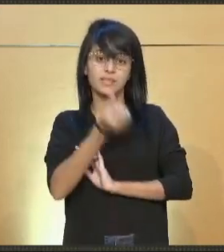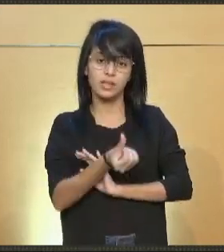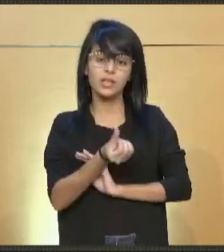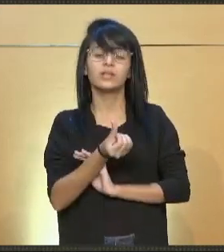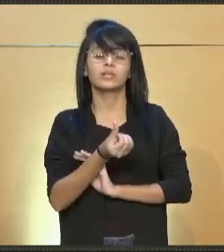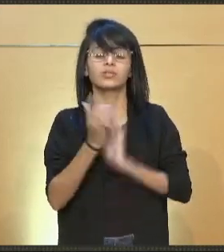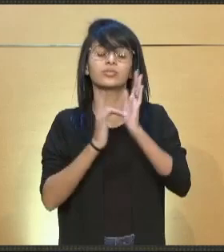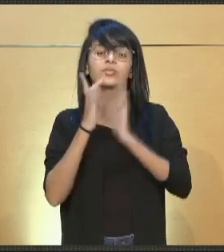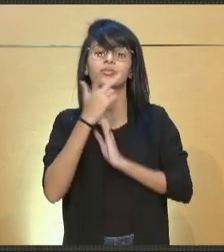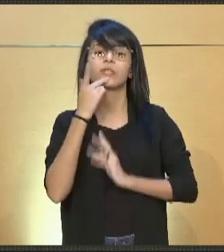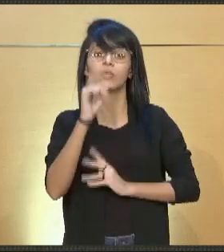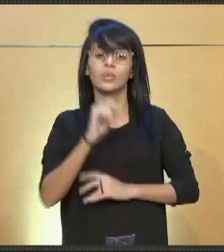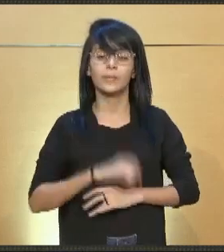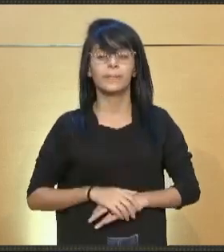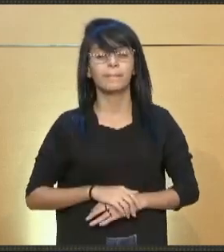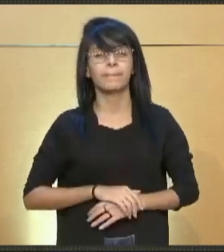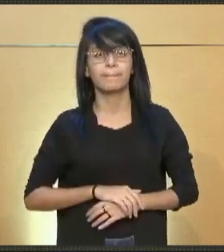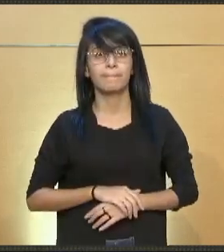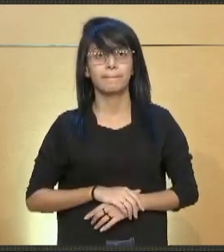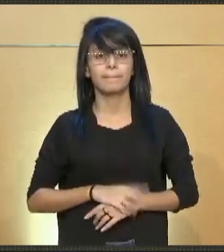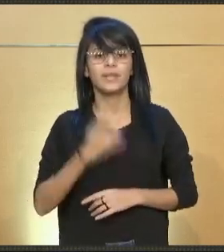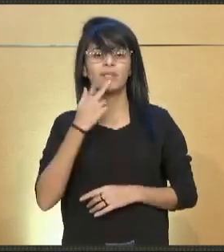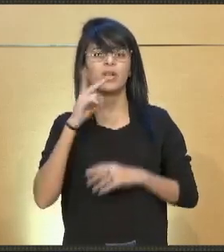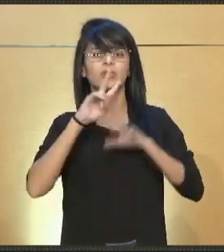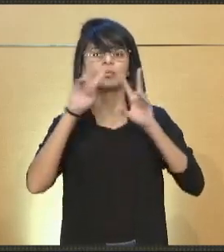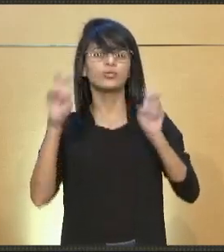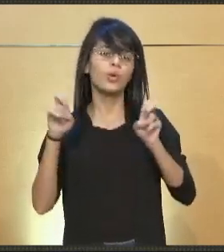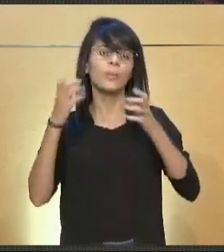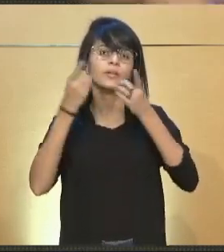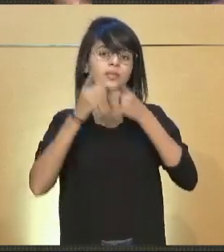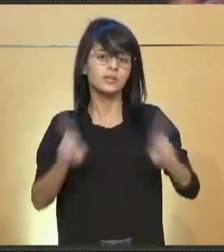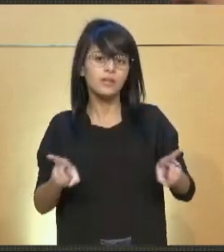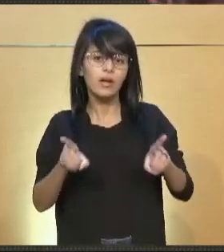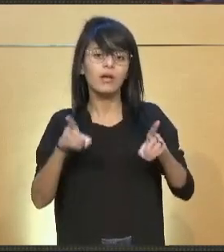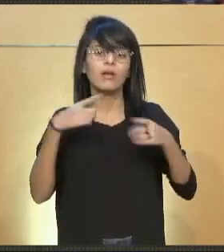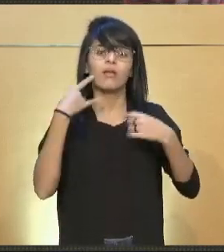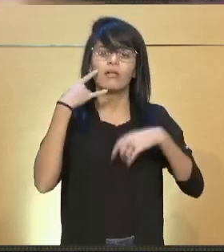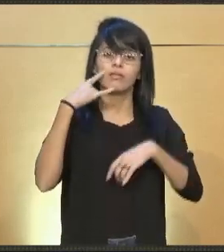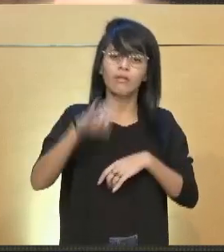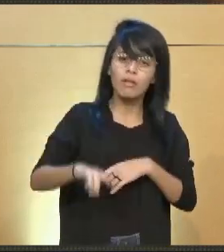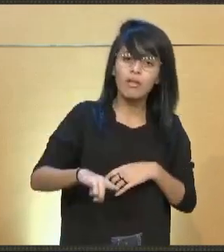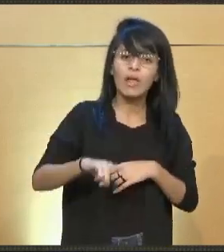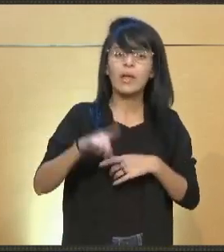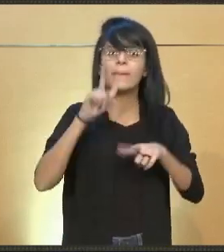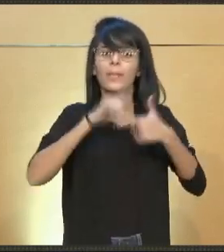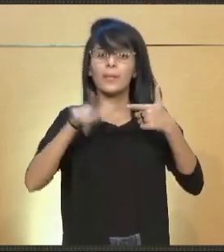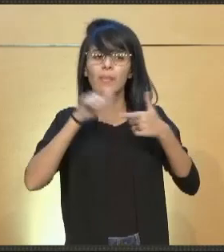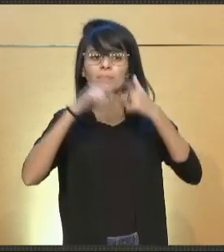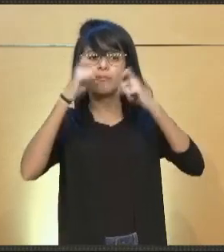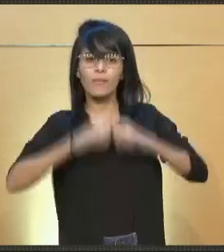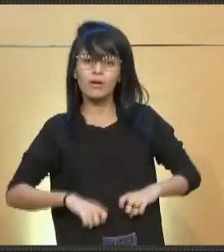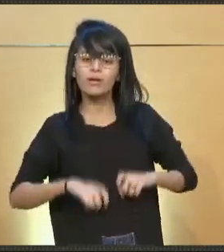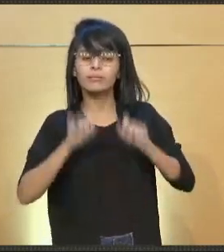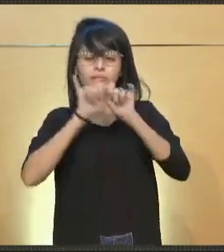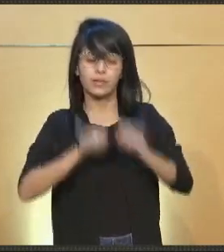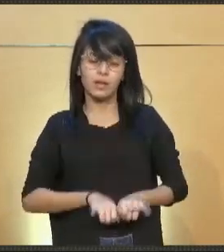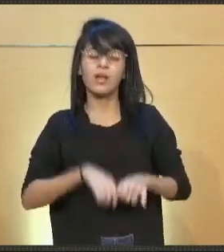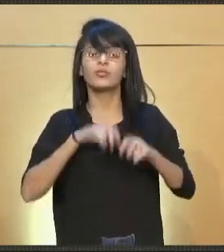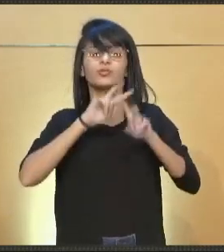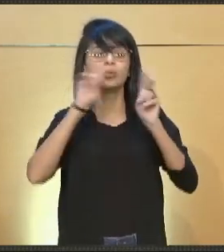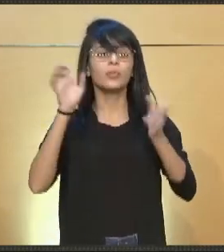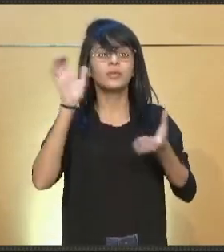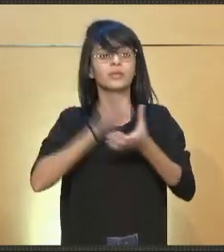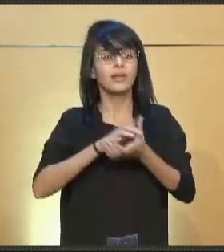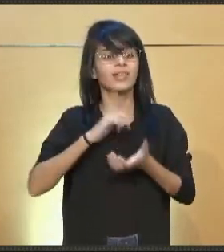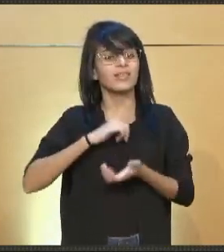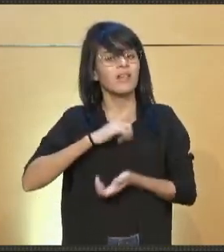interessante. Quando ele fala dessa questão do divórcio, o adultério, os problemas sexuais relacionados ao casamento, já existe há